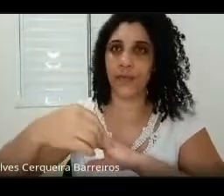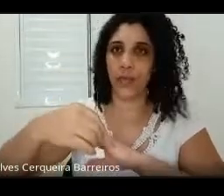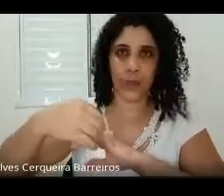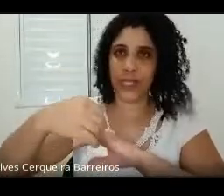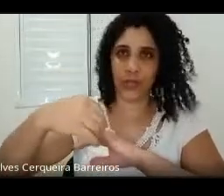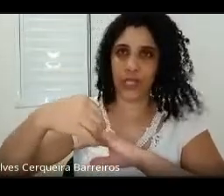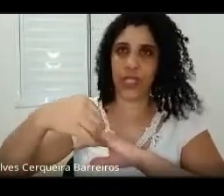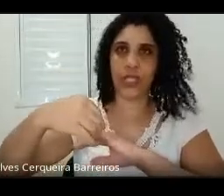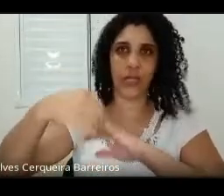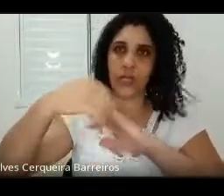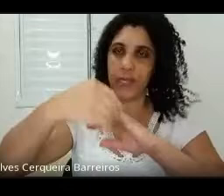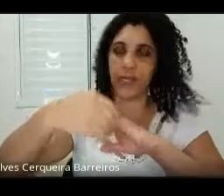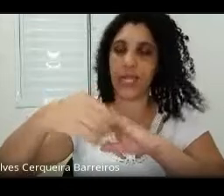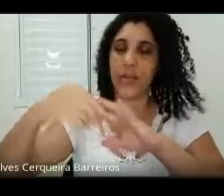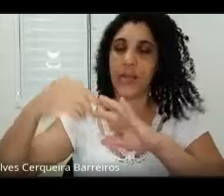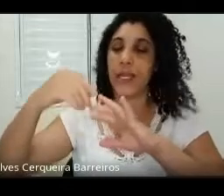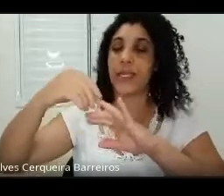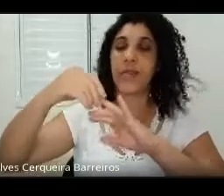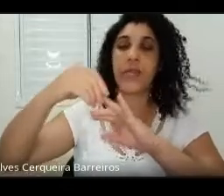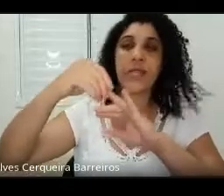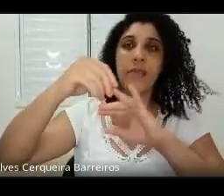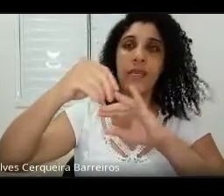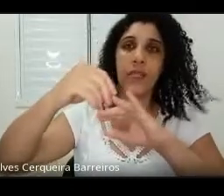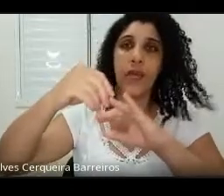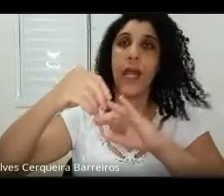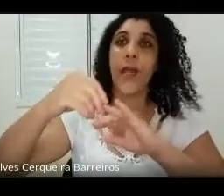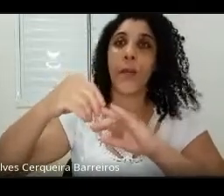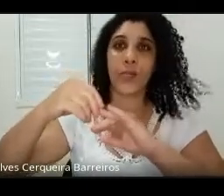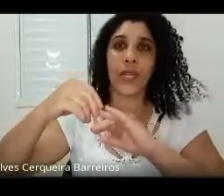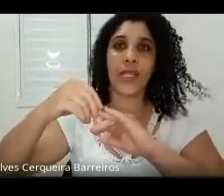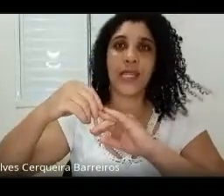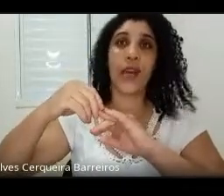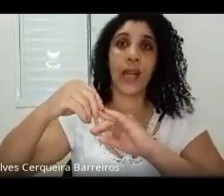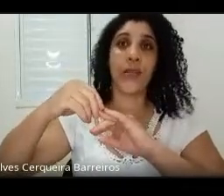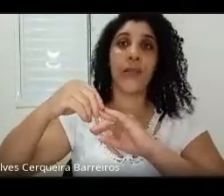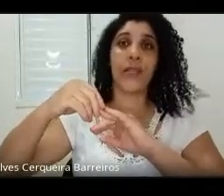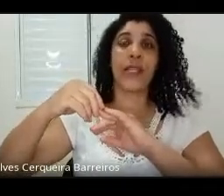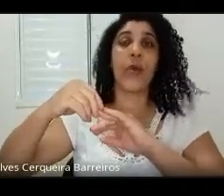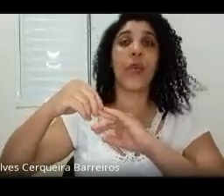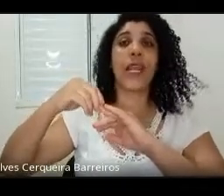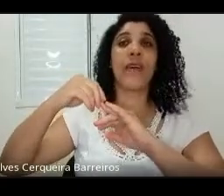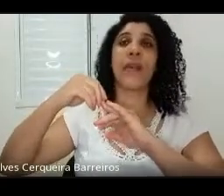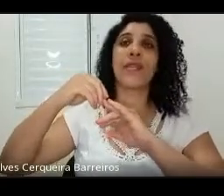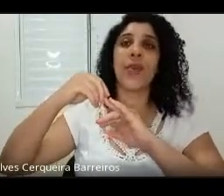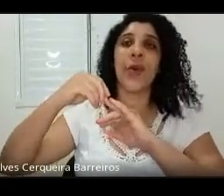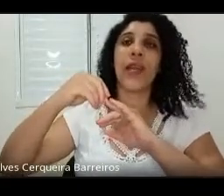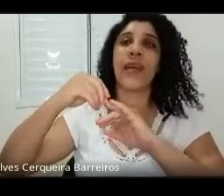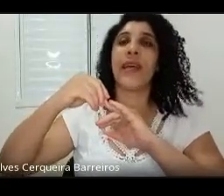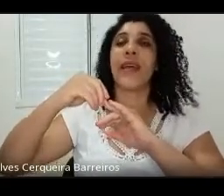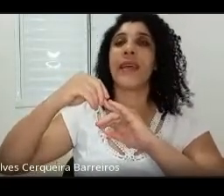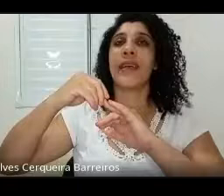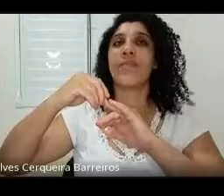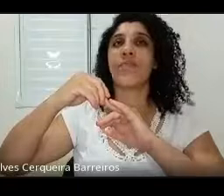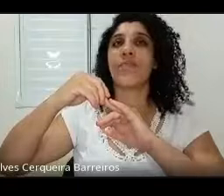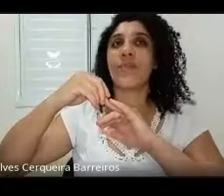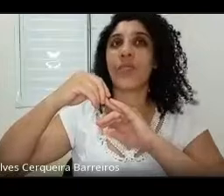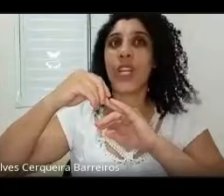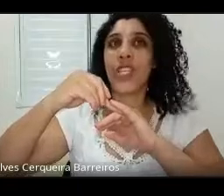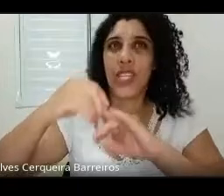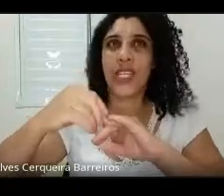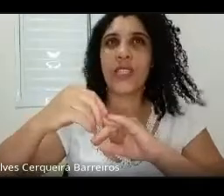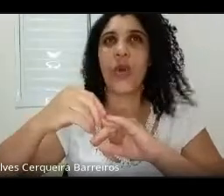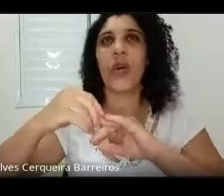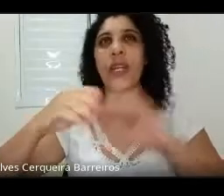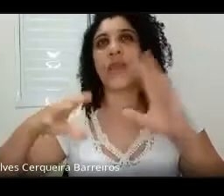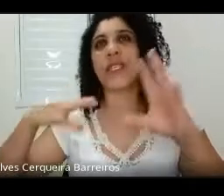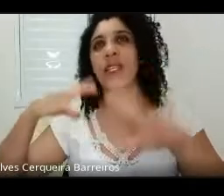sinais, porque os pais não utilizam, né? Os pais não sabem, e também não sabe a língua portuguesa oral. Então, quando ela vai para a escola, quando ela